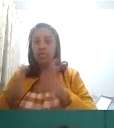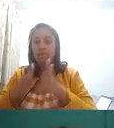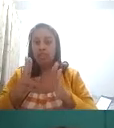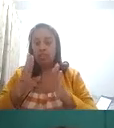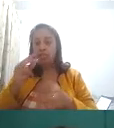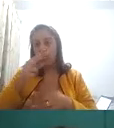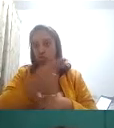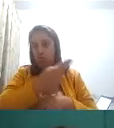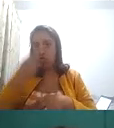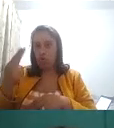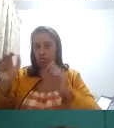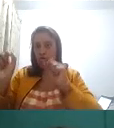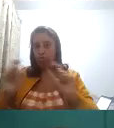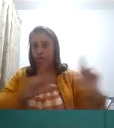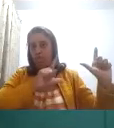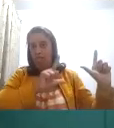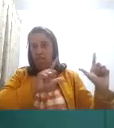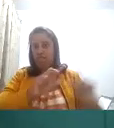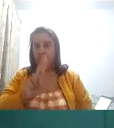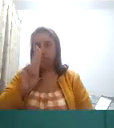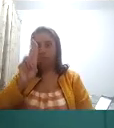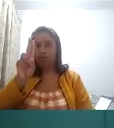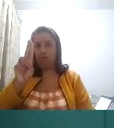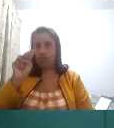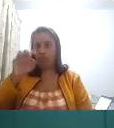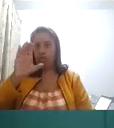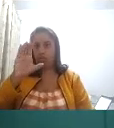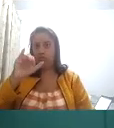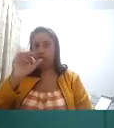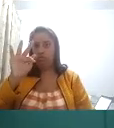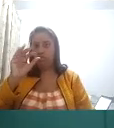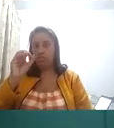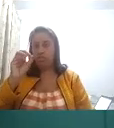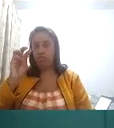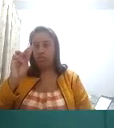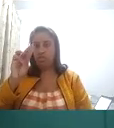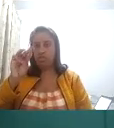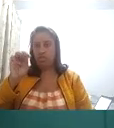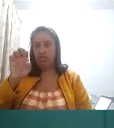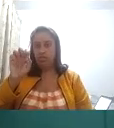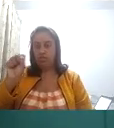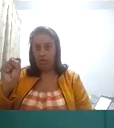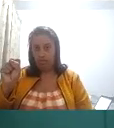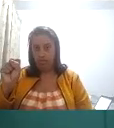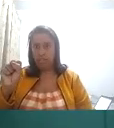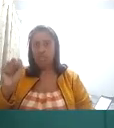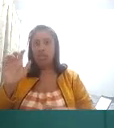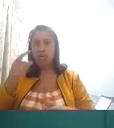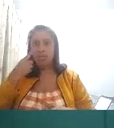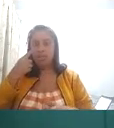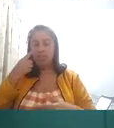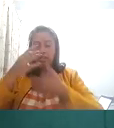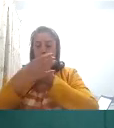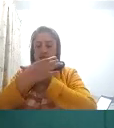são esses chifrinhos que a gente tem aqui, ó, que não existem nas outras vértebras da coluna, nem na torácica, nem na